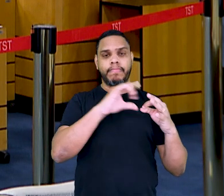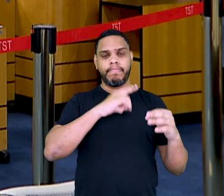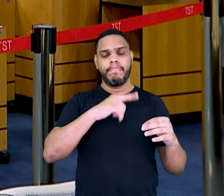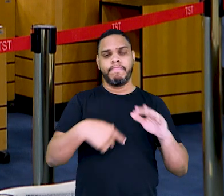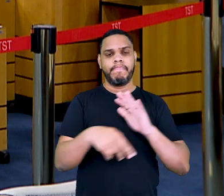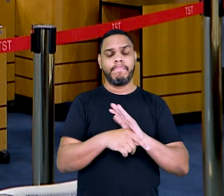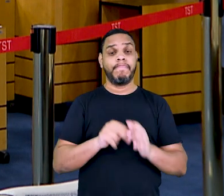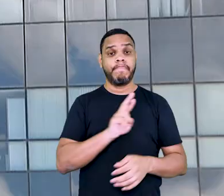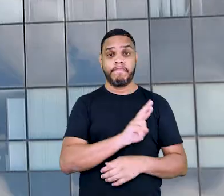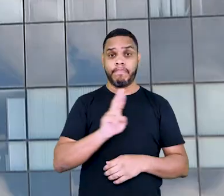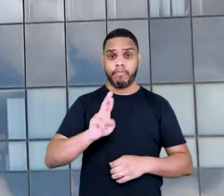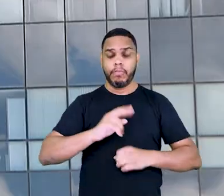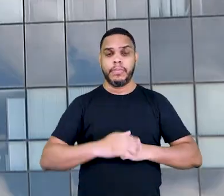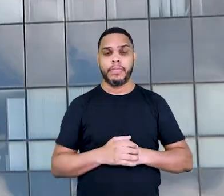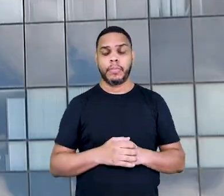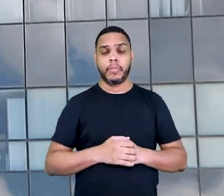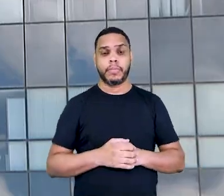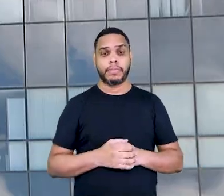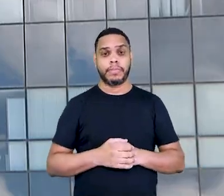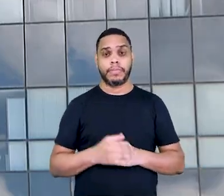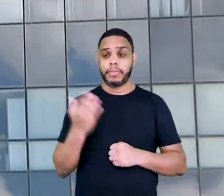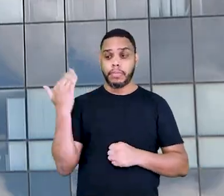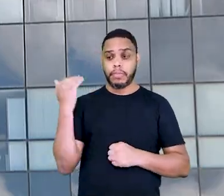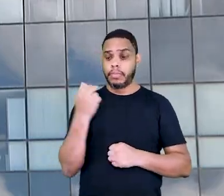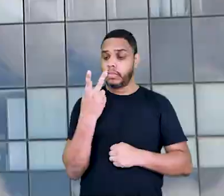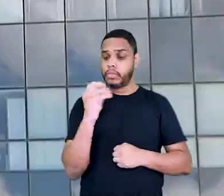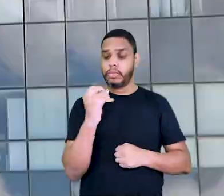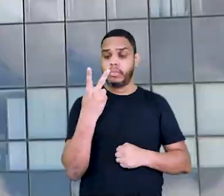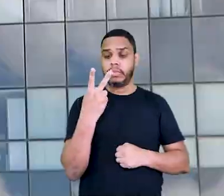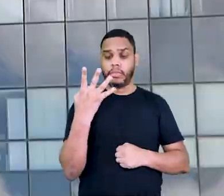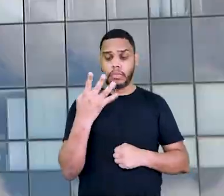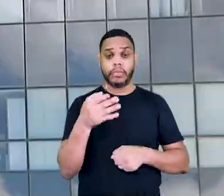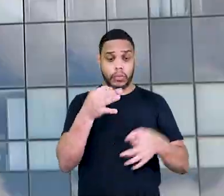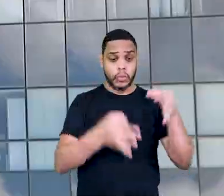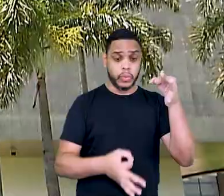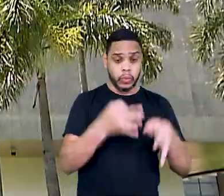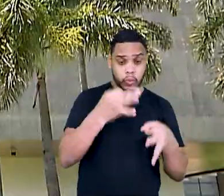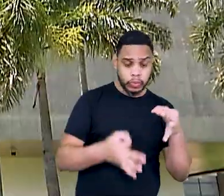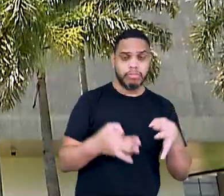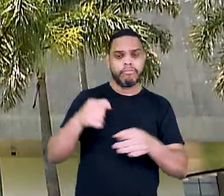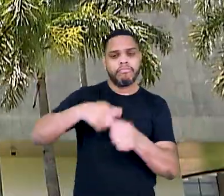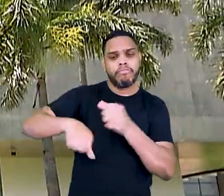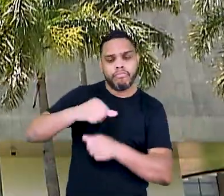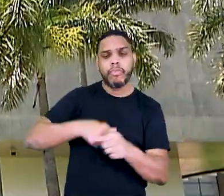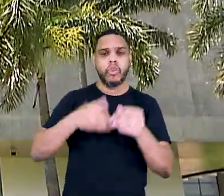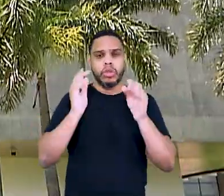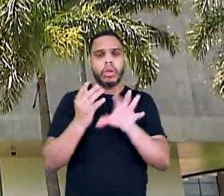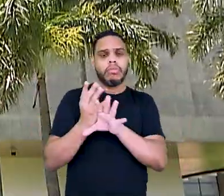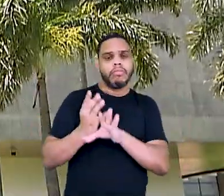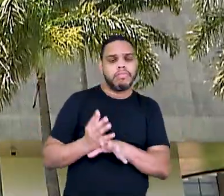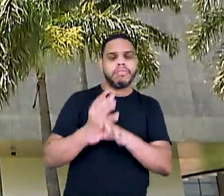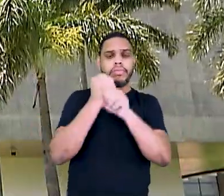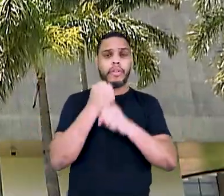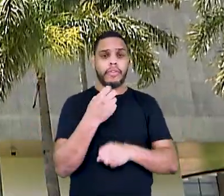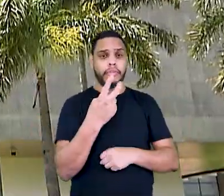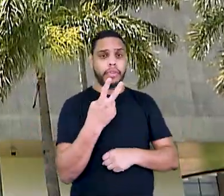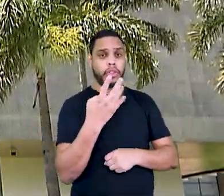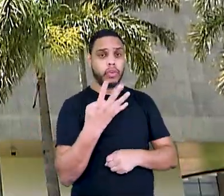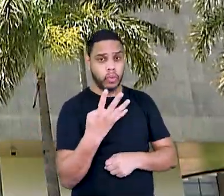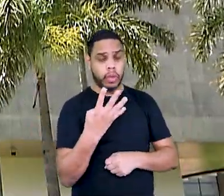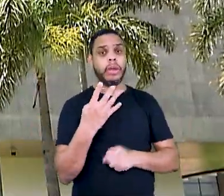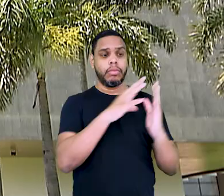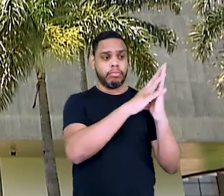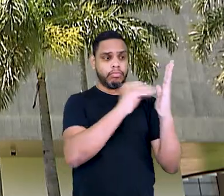recursos repetitivos. Em 2024, entre julgados e afetados, o tribunal contava com 24